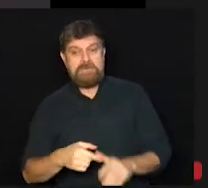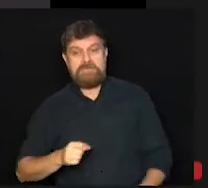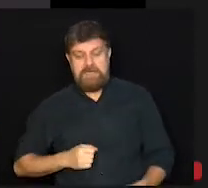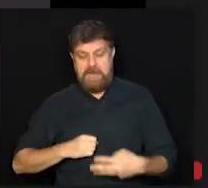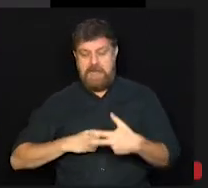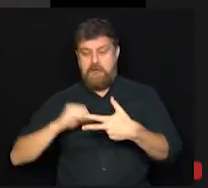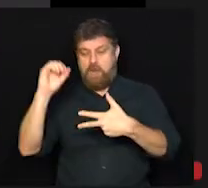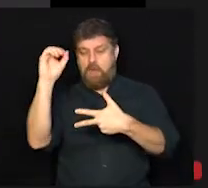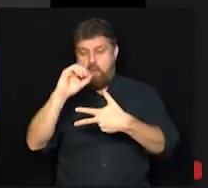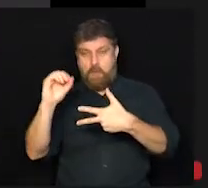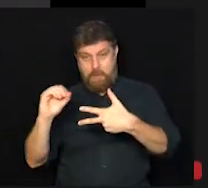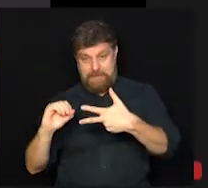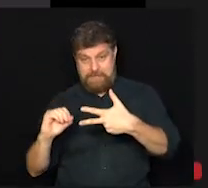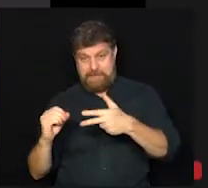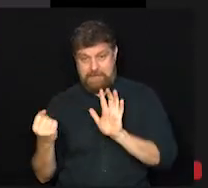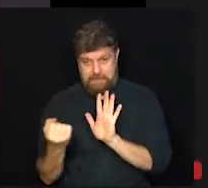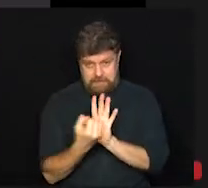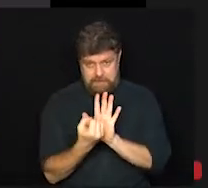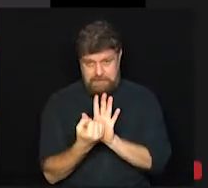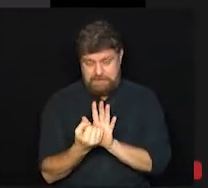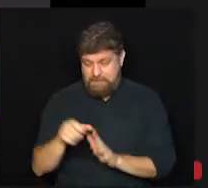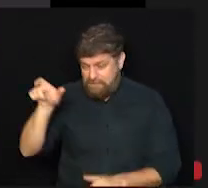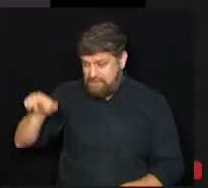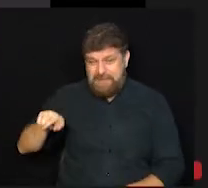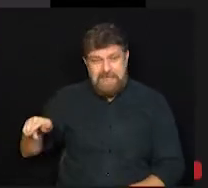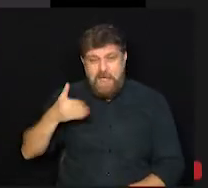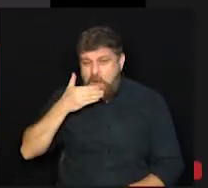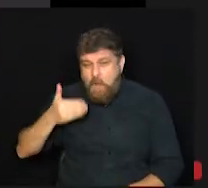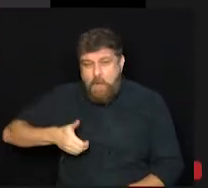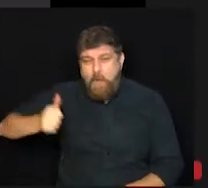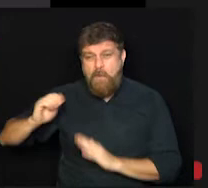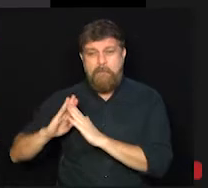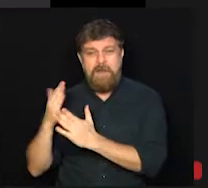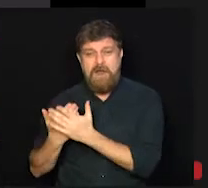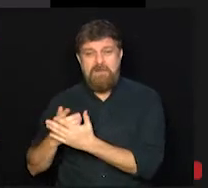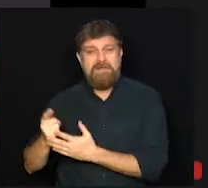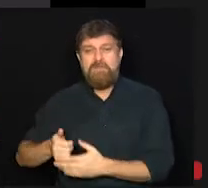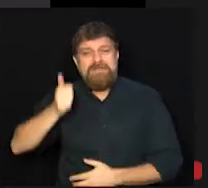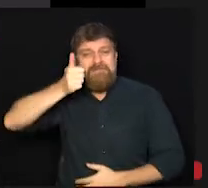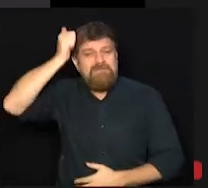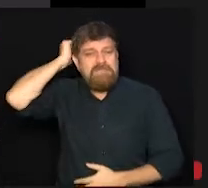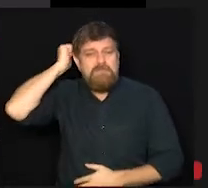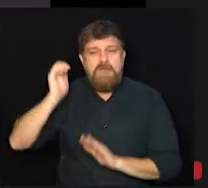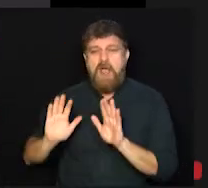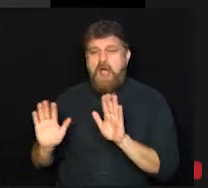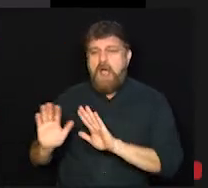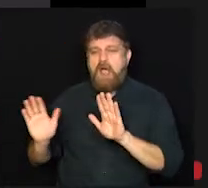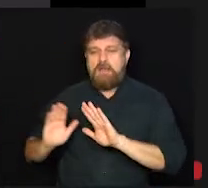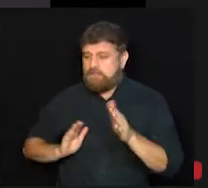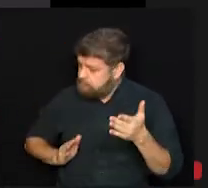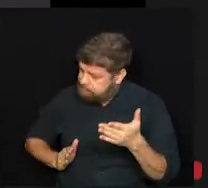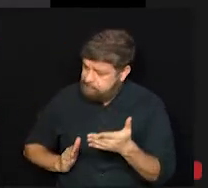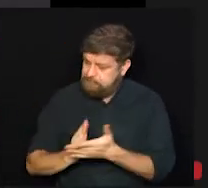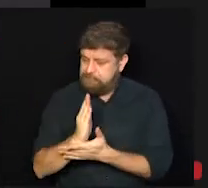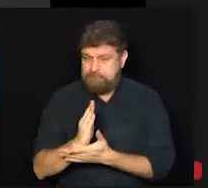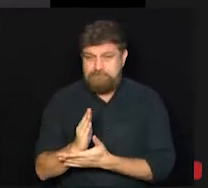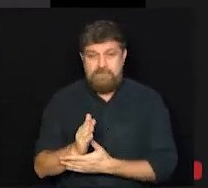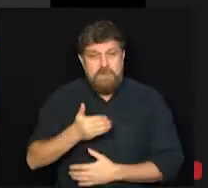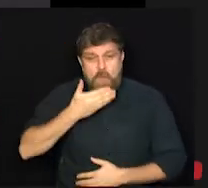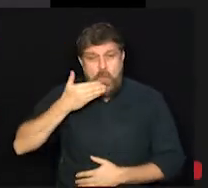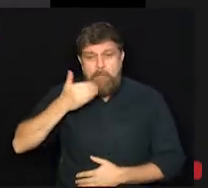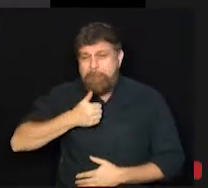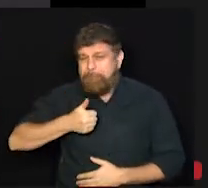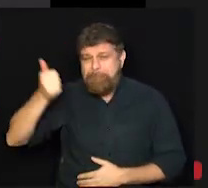Enem e o melhor aluno daquela escola não presta vestibular. O melhor aluno da escola